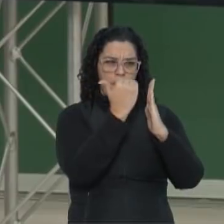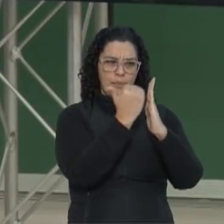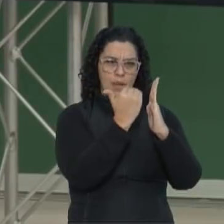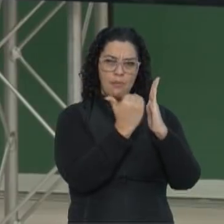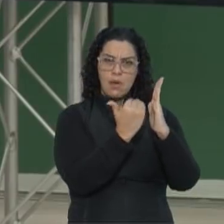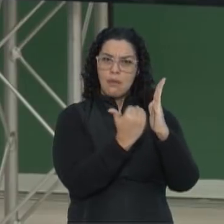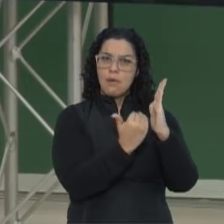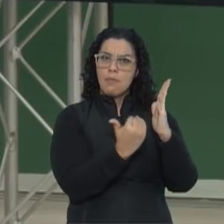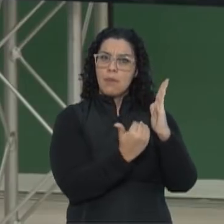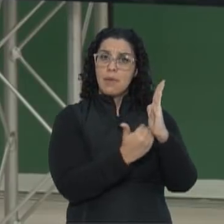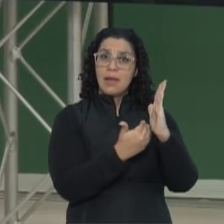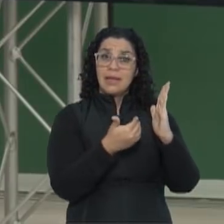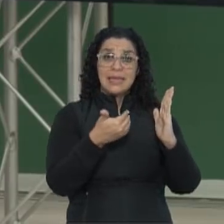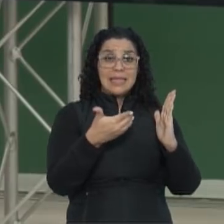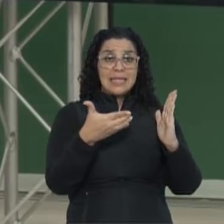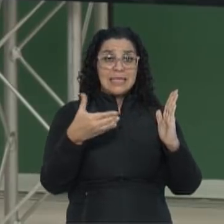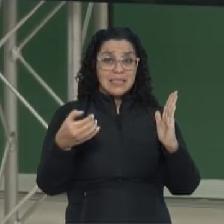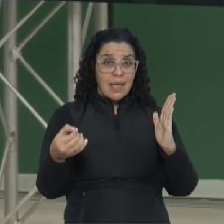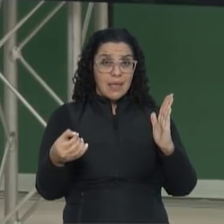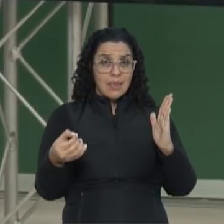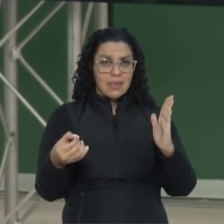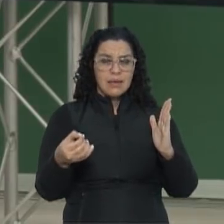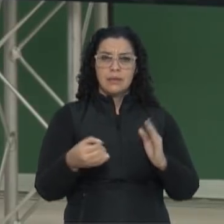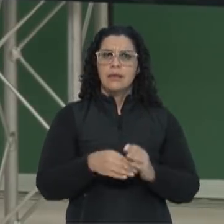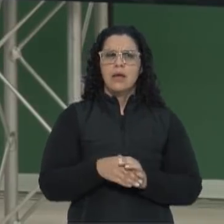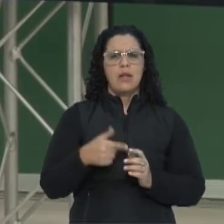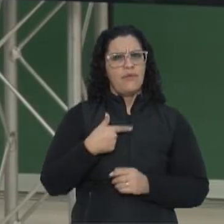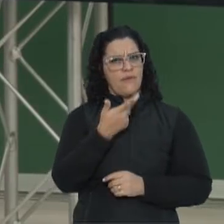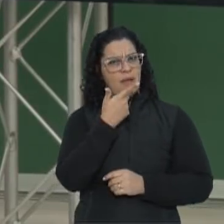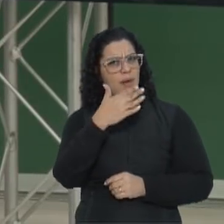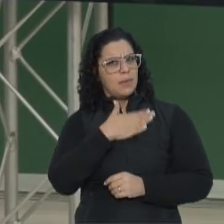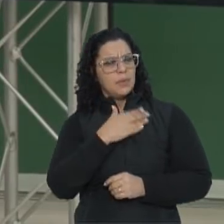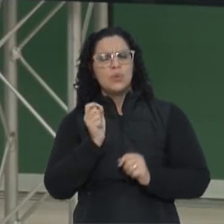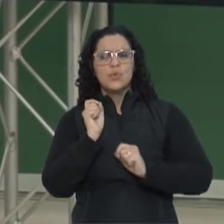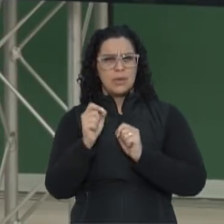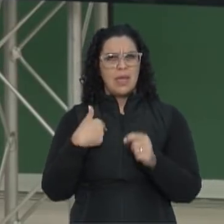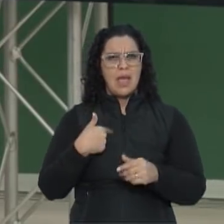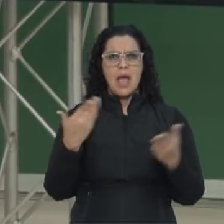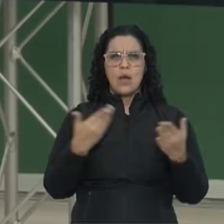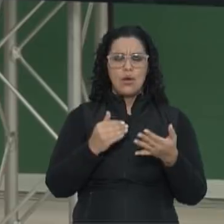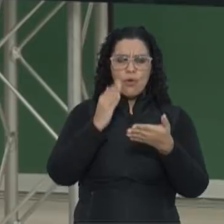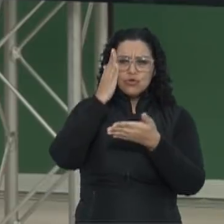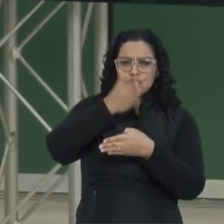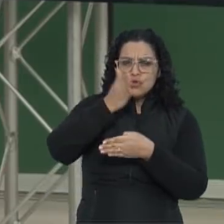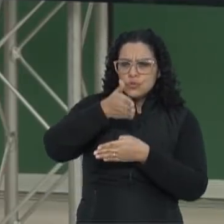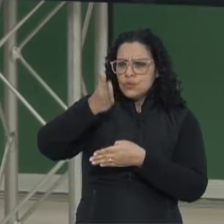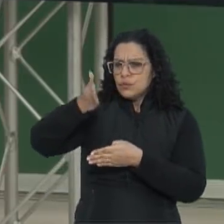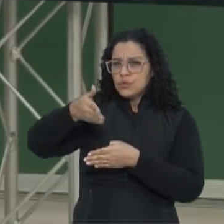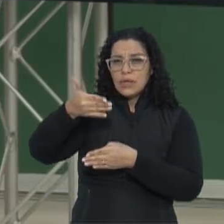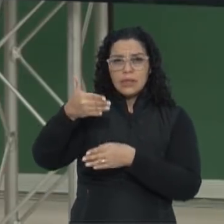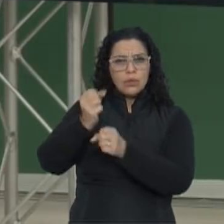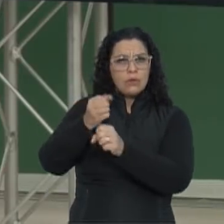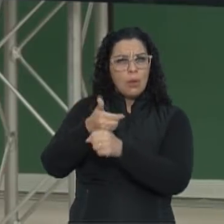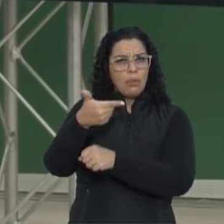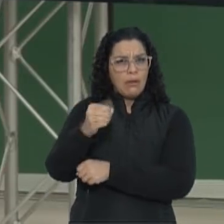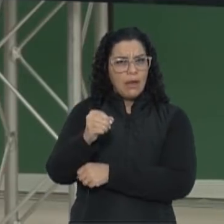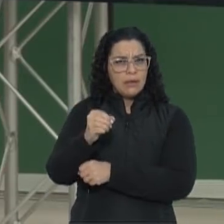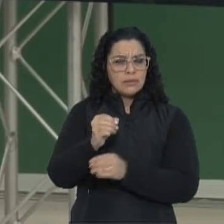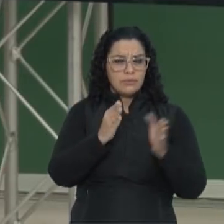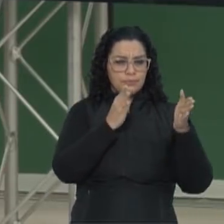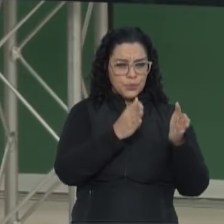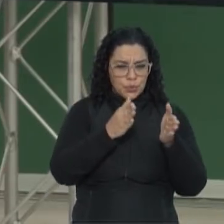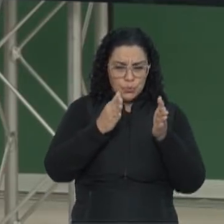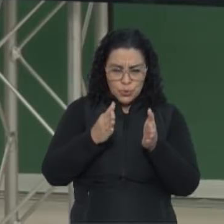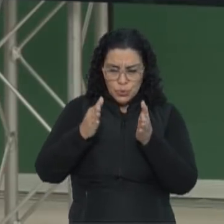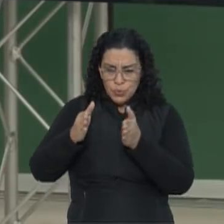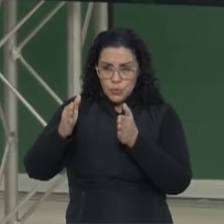em 100 partes. Professora, mas quando a senhora fala para mim, estou dividindo em 10 partes, estou dividindo em 100